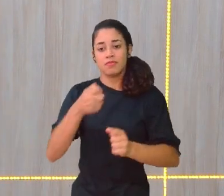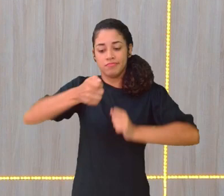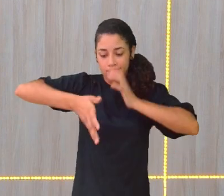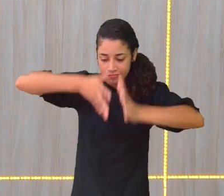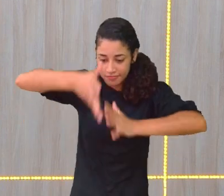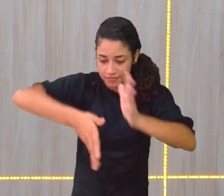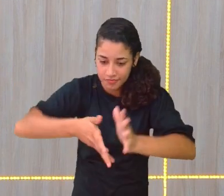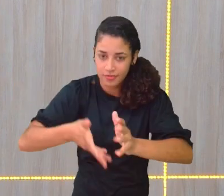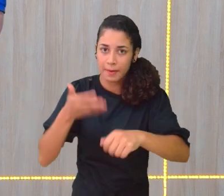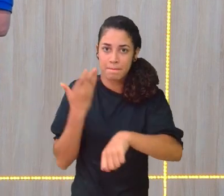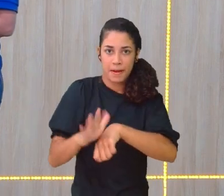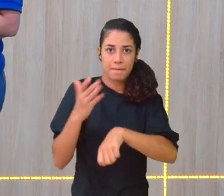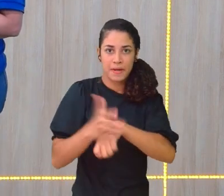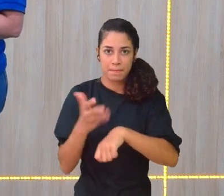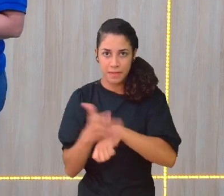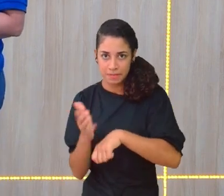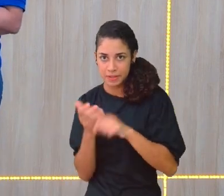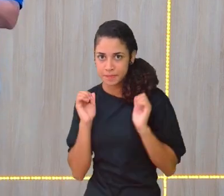gramática.